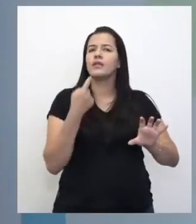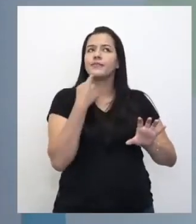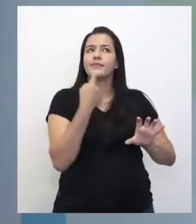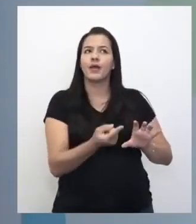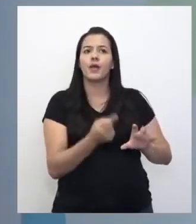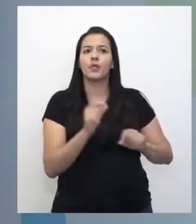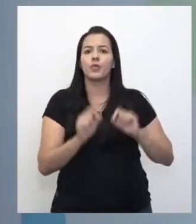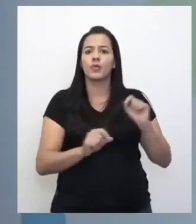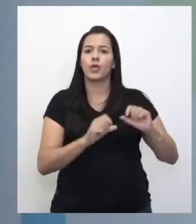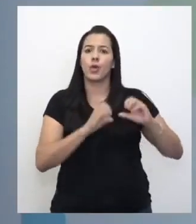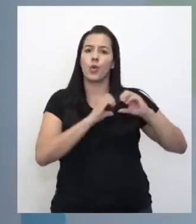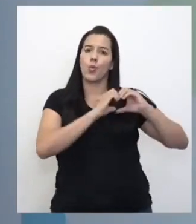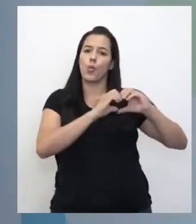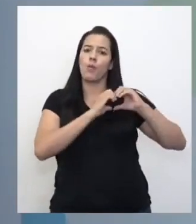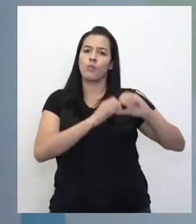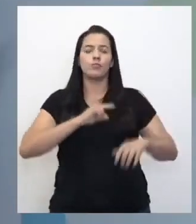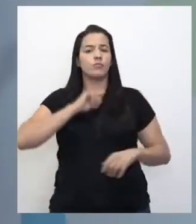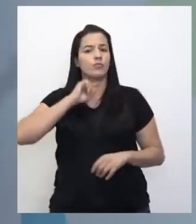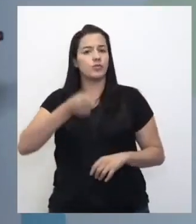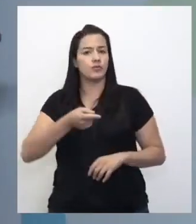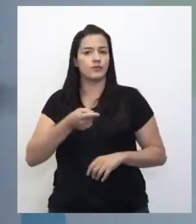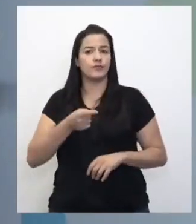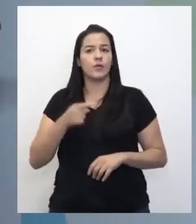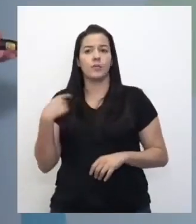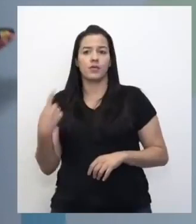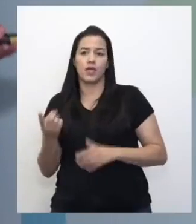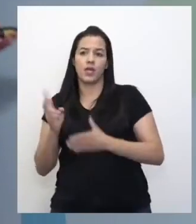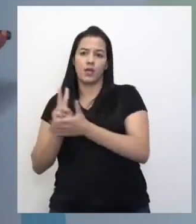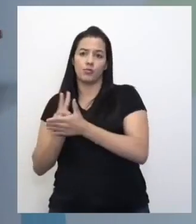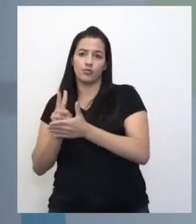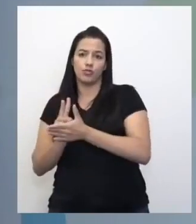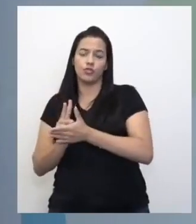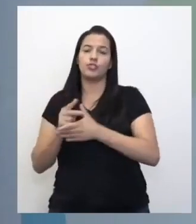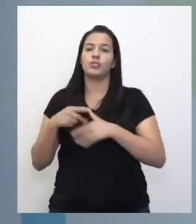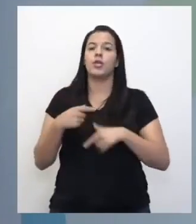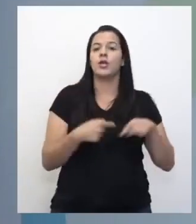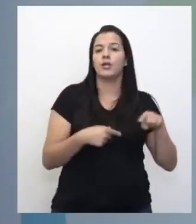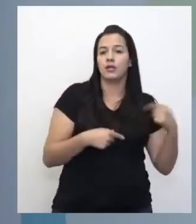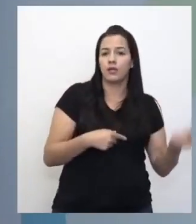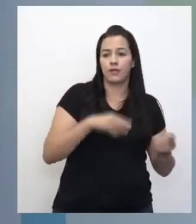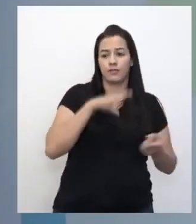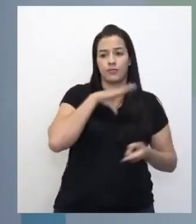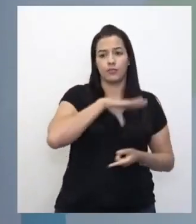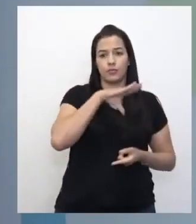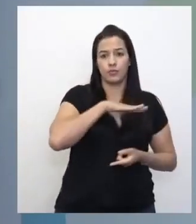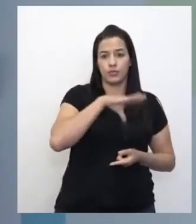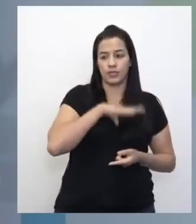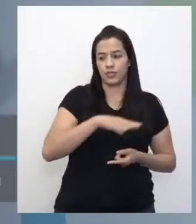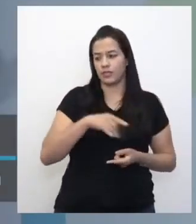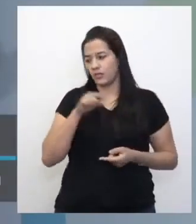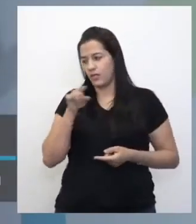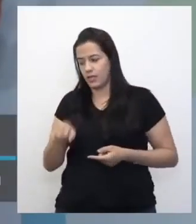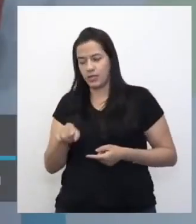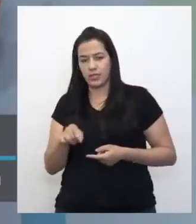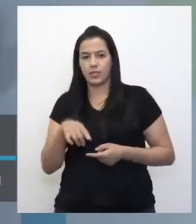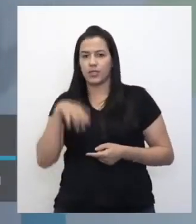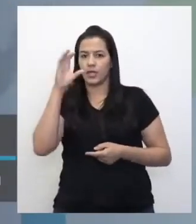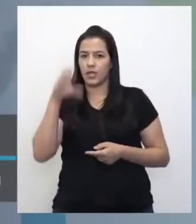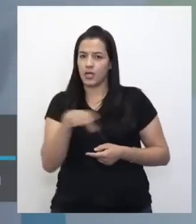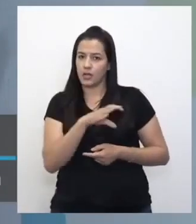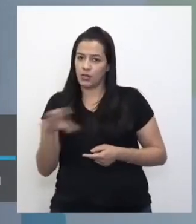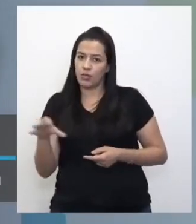amor impossível. Martim é português, Iracema é indígena, índia, né? Ele é católico, cristão, ela tem uma